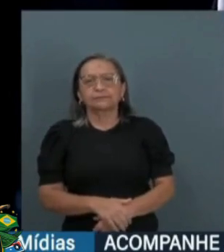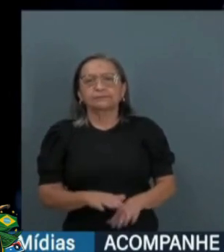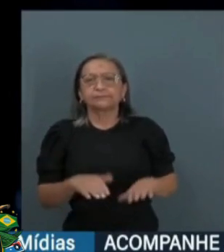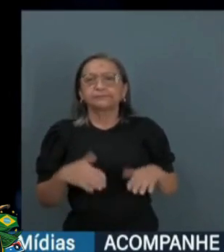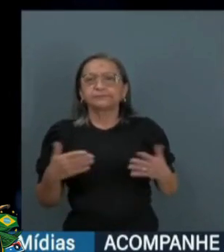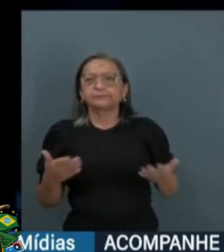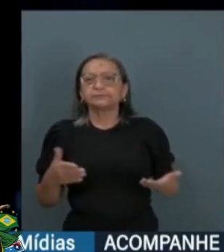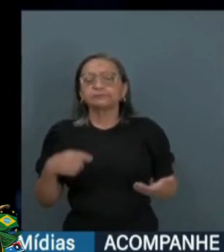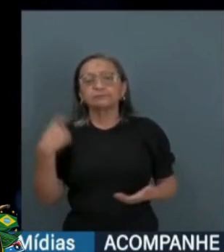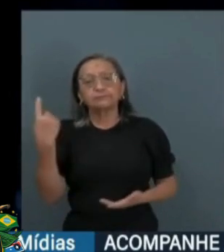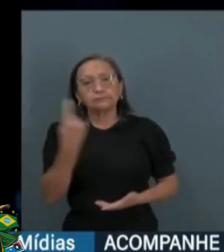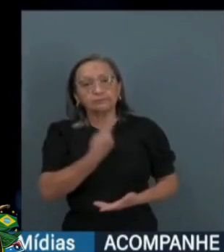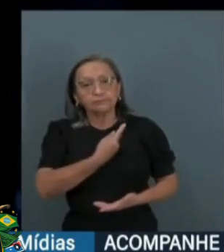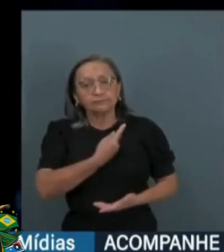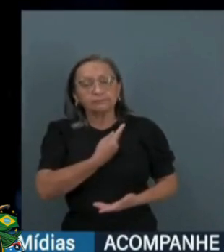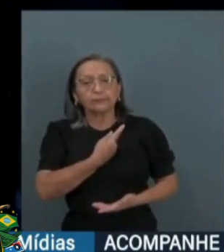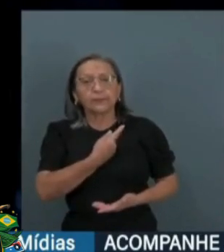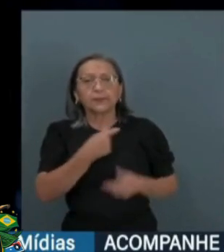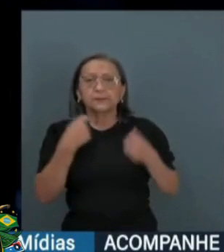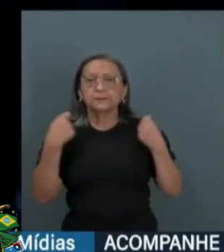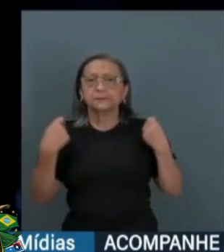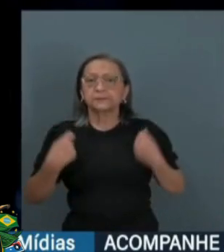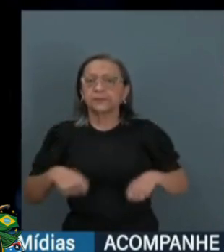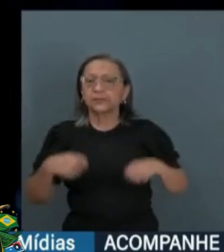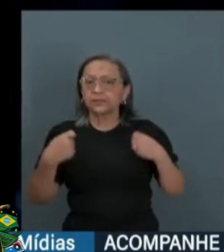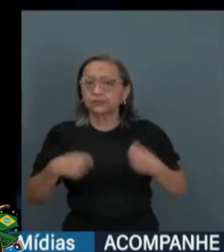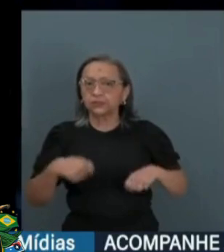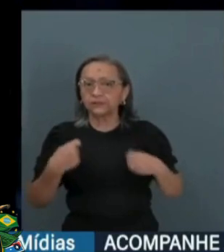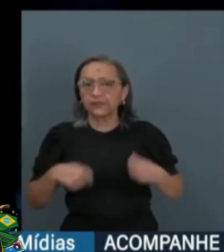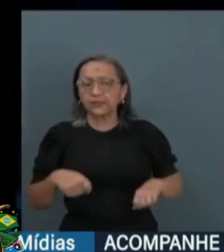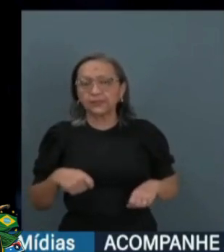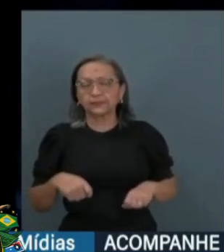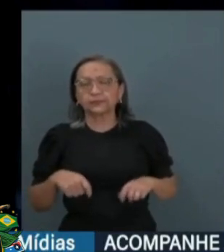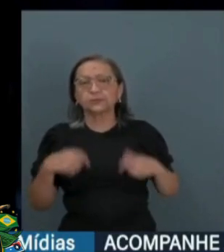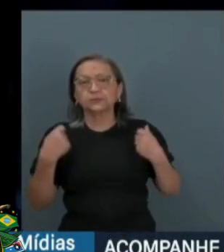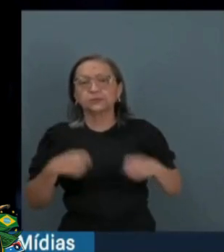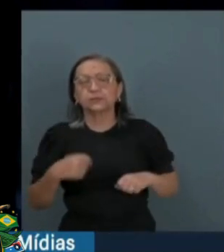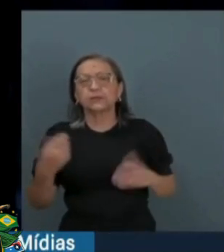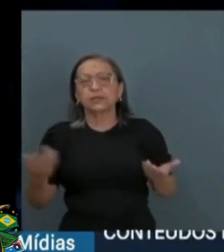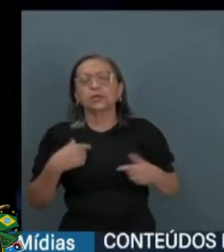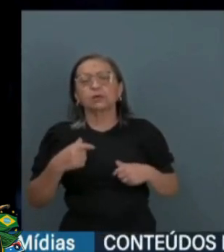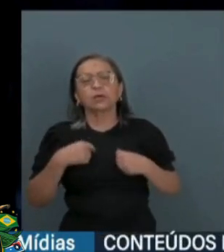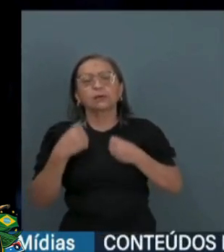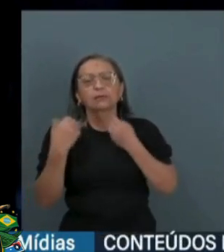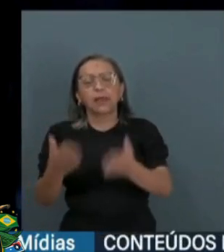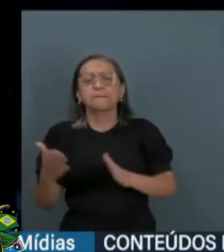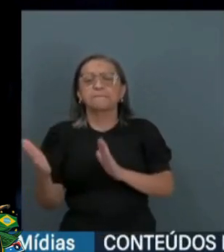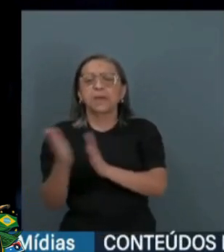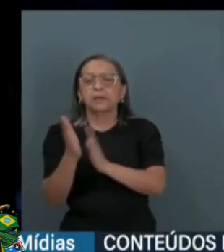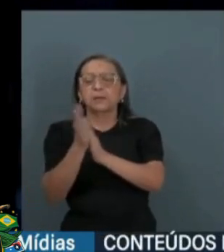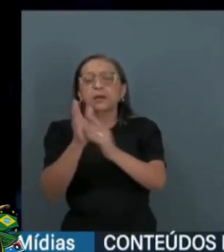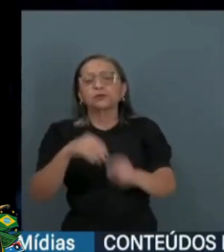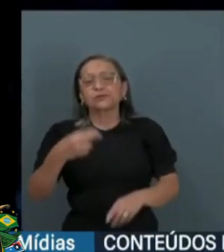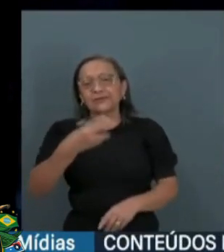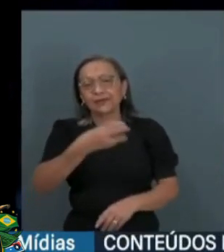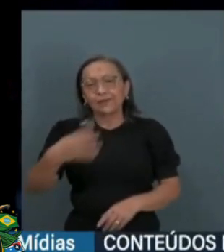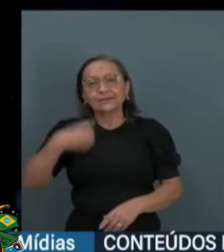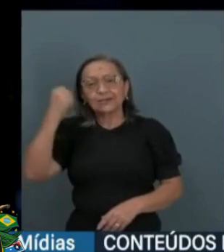Então, nós precisamos, e aqui eu dou os parabéns para os 34 senadores que já